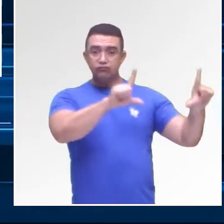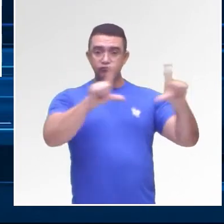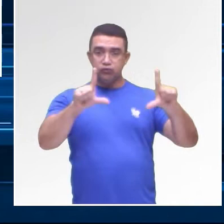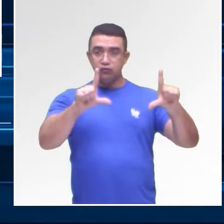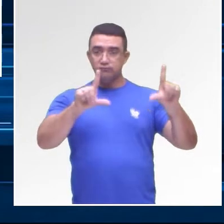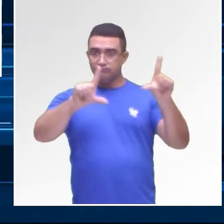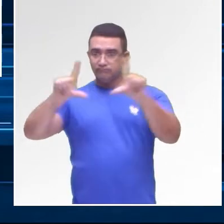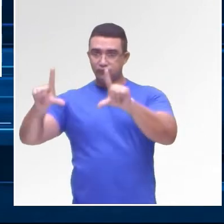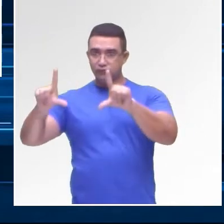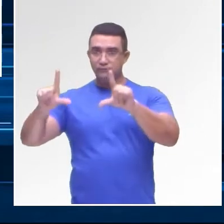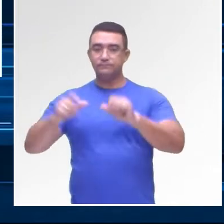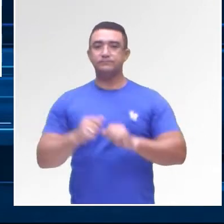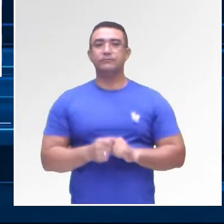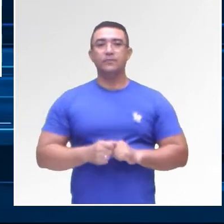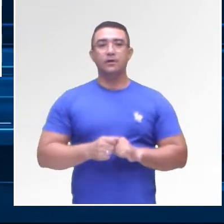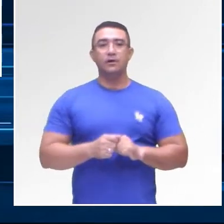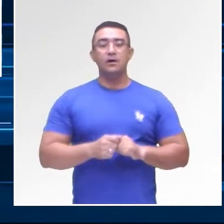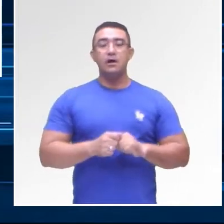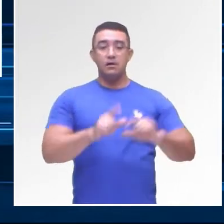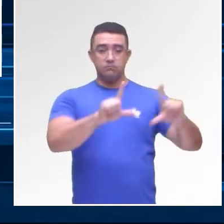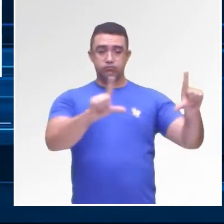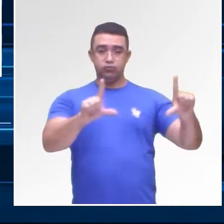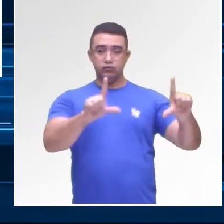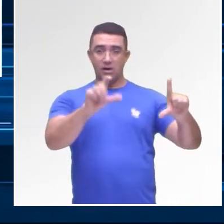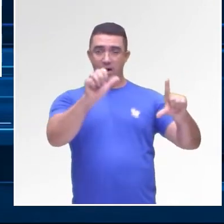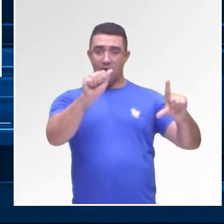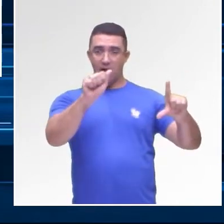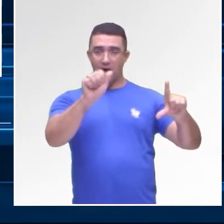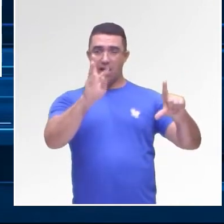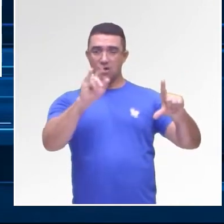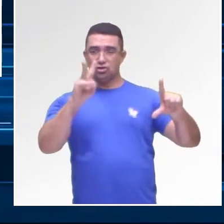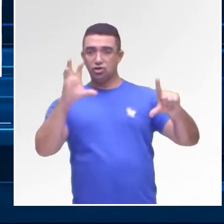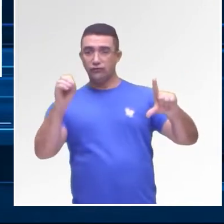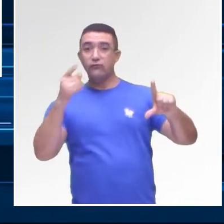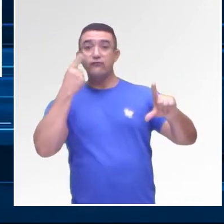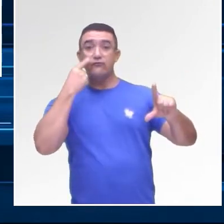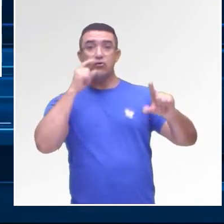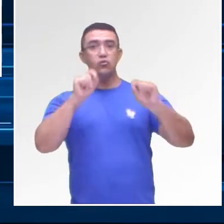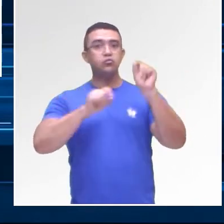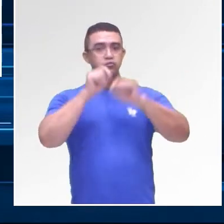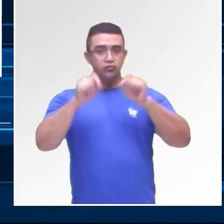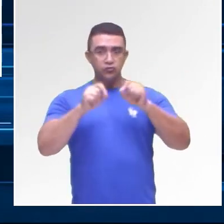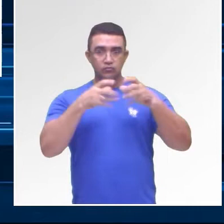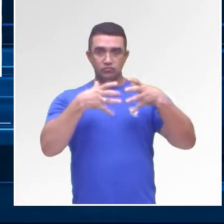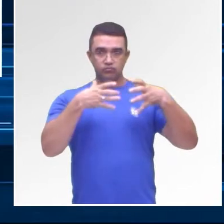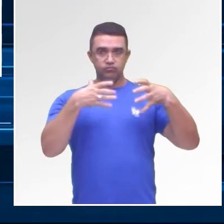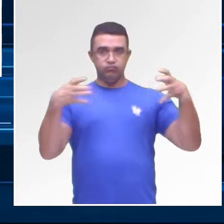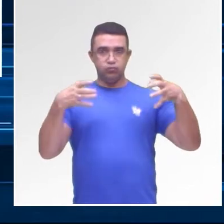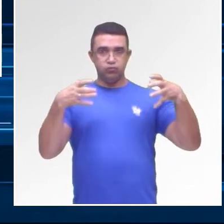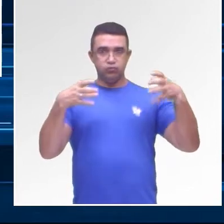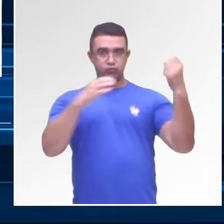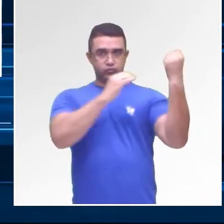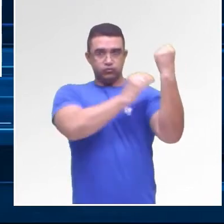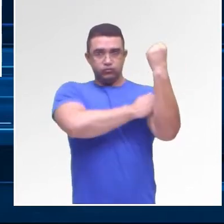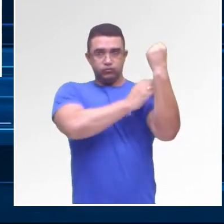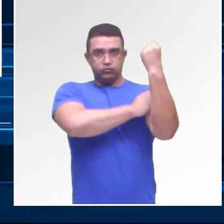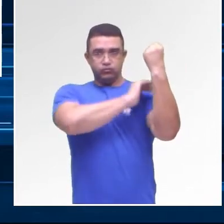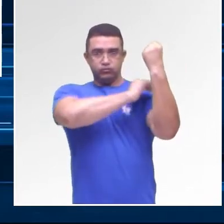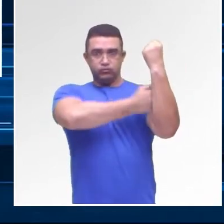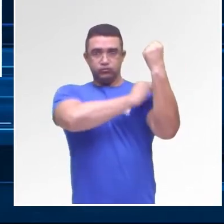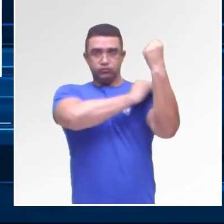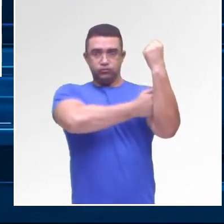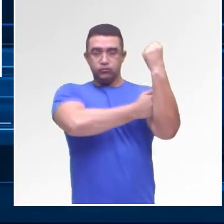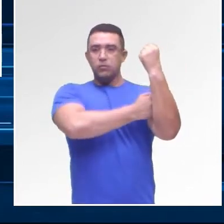né? Aqui na primeira imagem a gente consegue ver o quê? Uma maior quantidade de massa